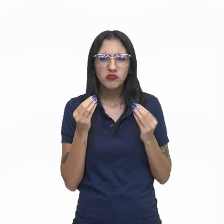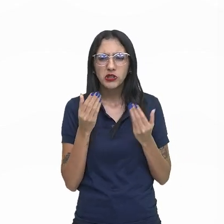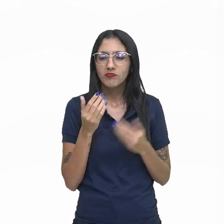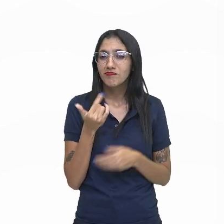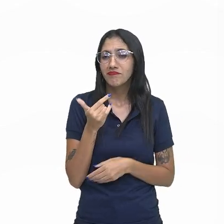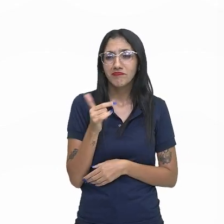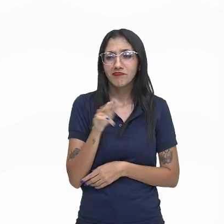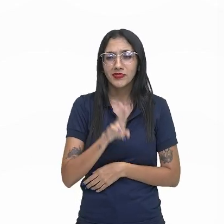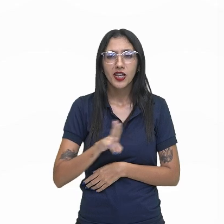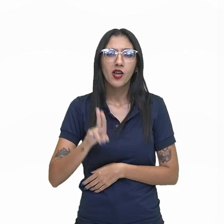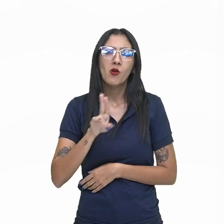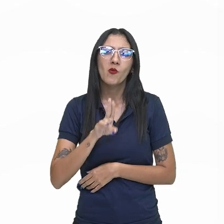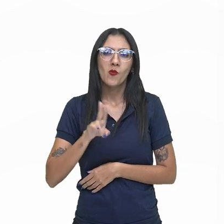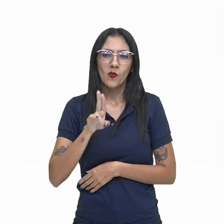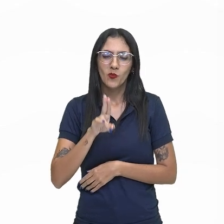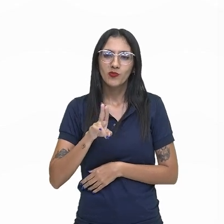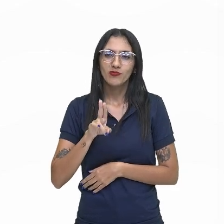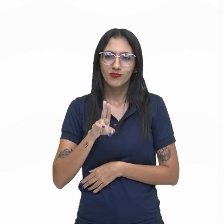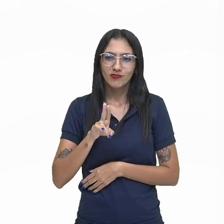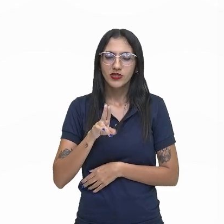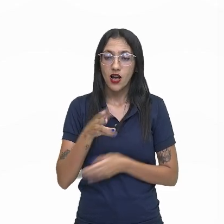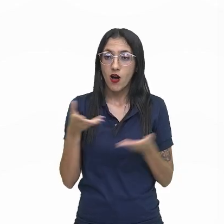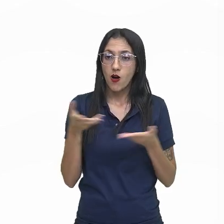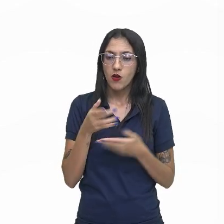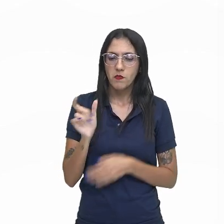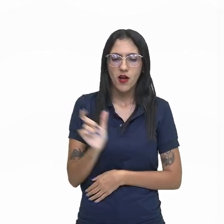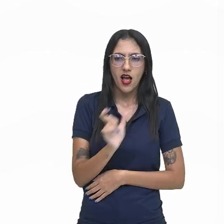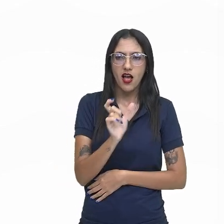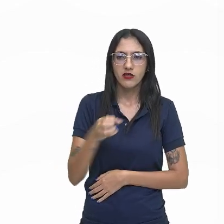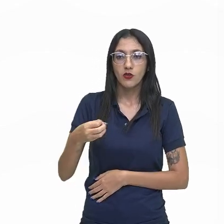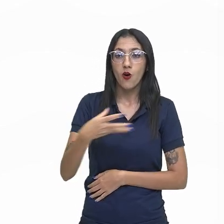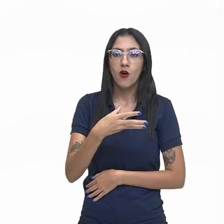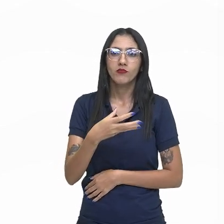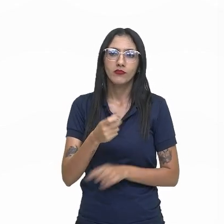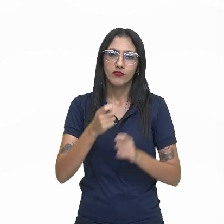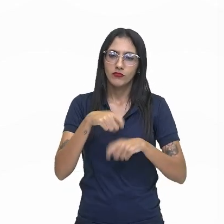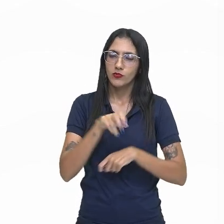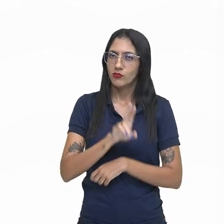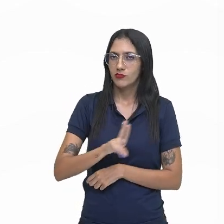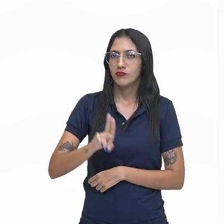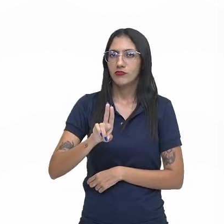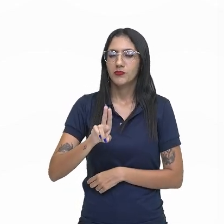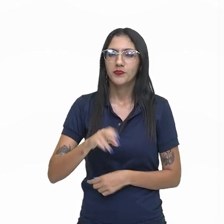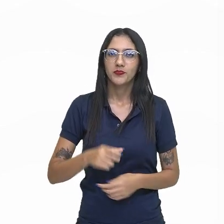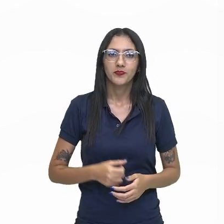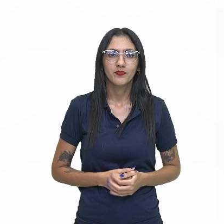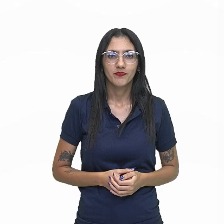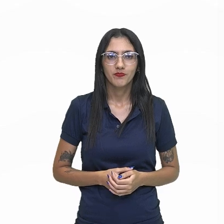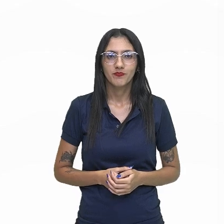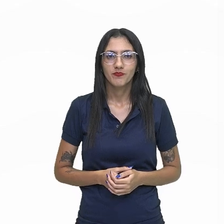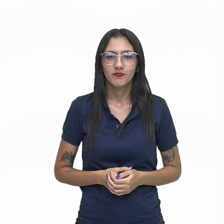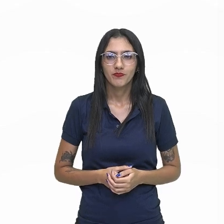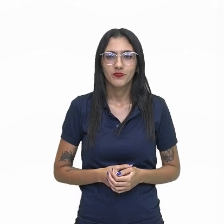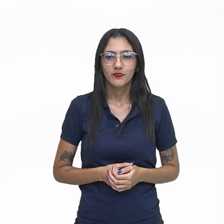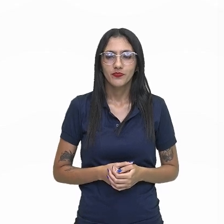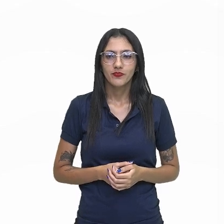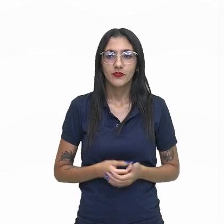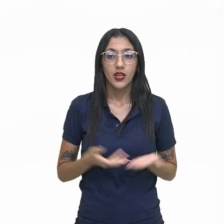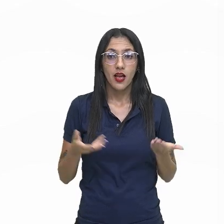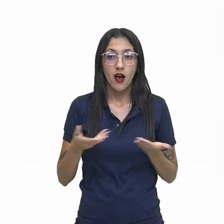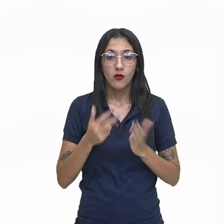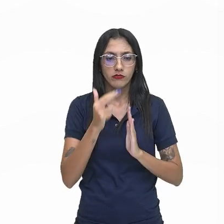utiliza mais, elas deram espaço para novas palavras. Então, vamos ler um texto para a